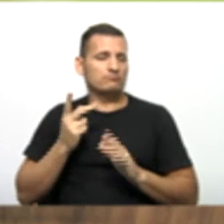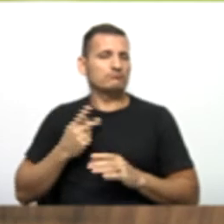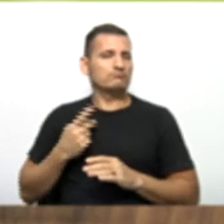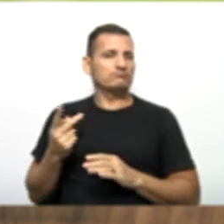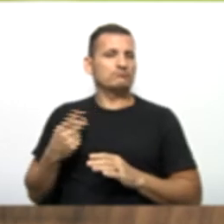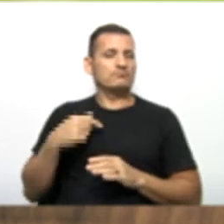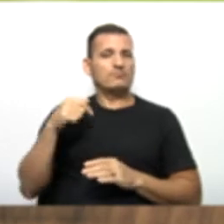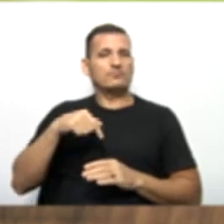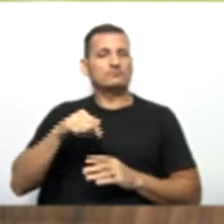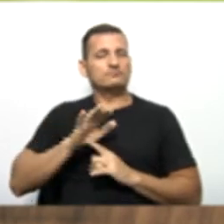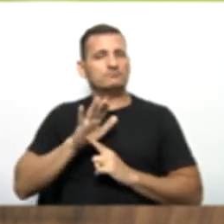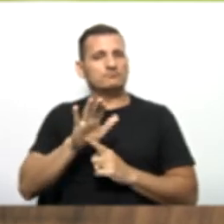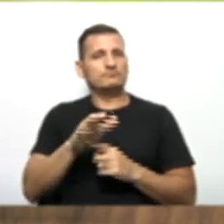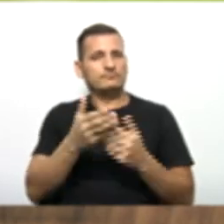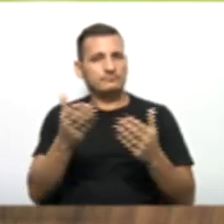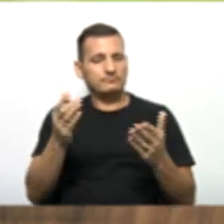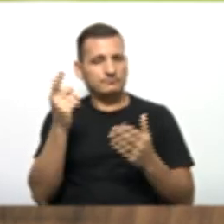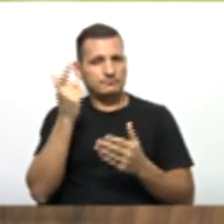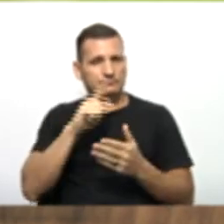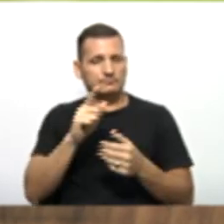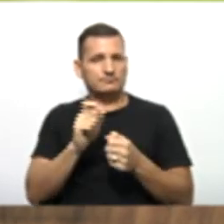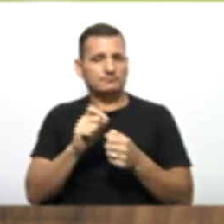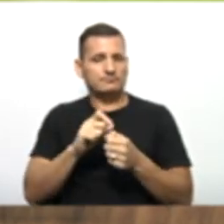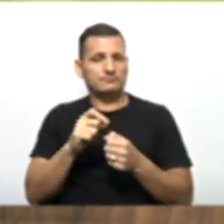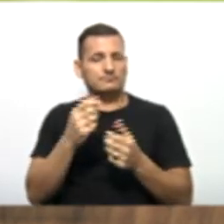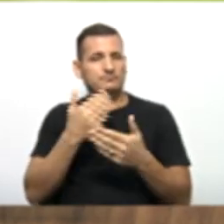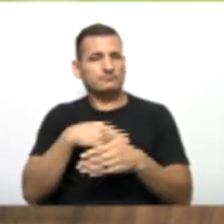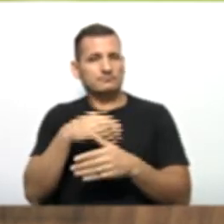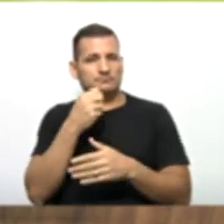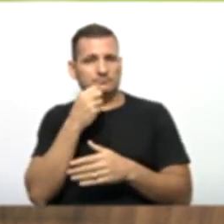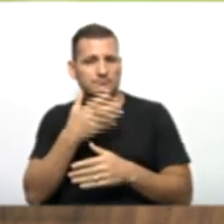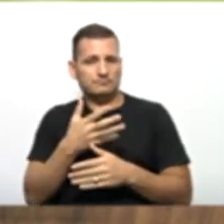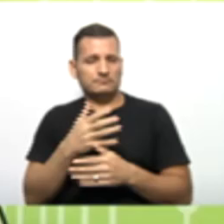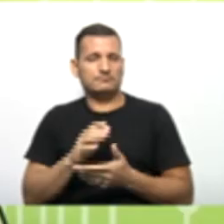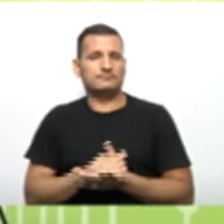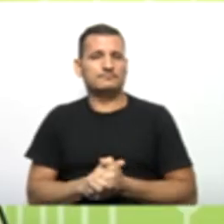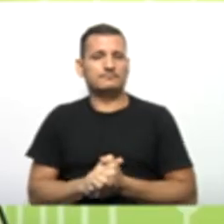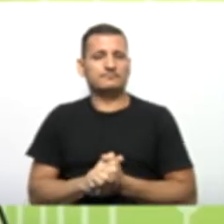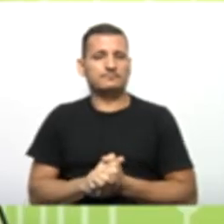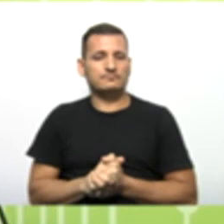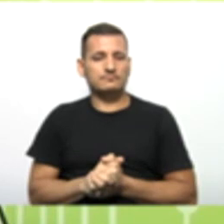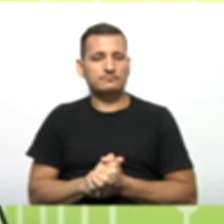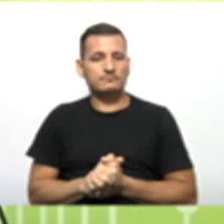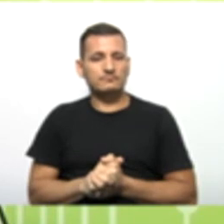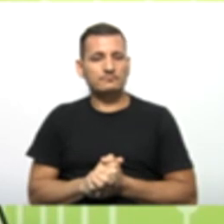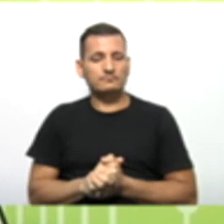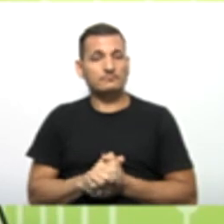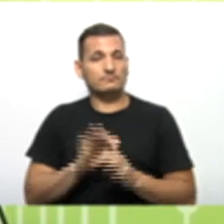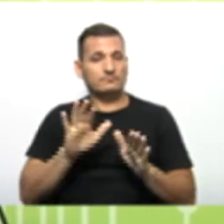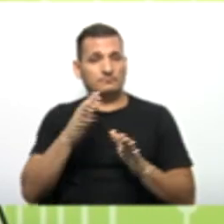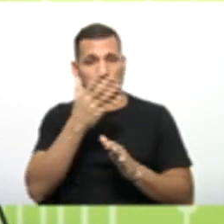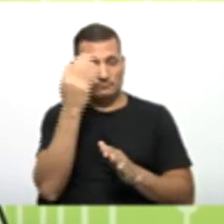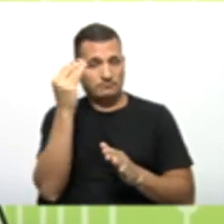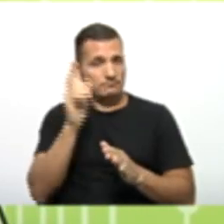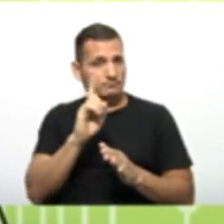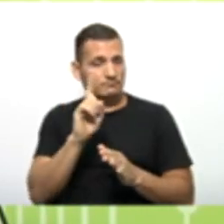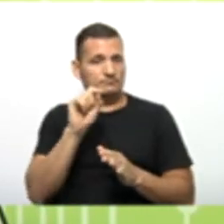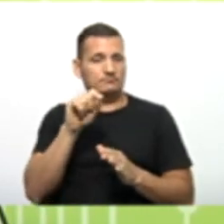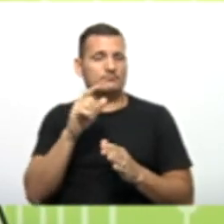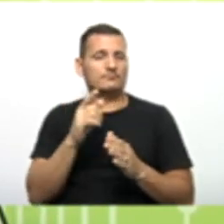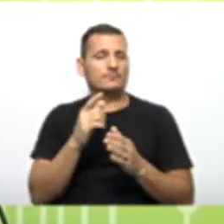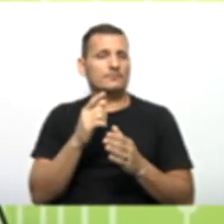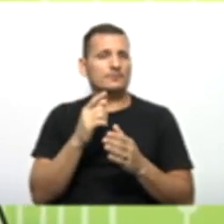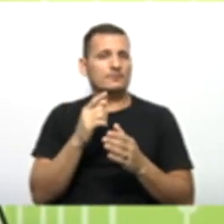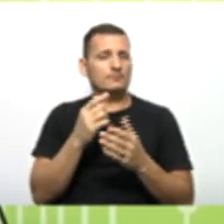pra ajudar vocês pra que vocês consigam fazer uma prova bem tranquila na professora e não deixem para estudar para a prova